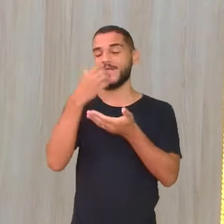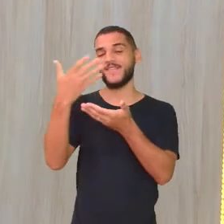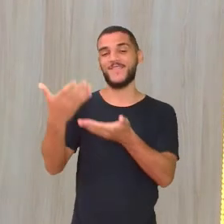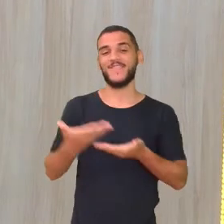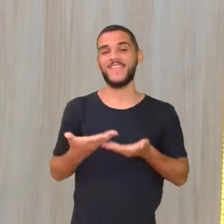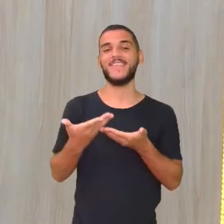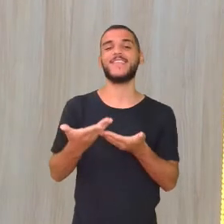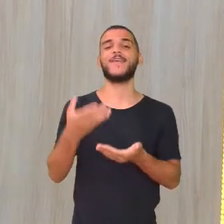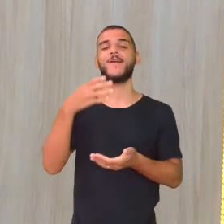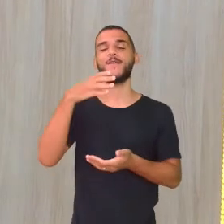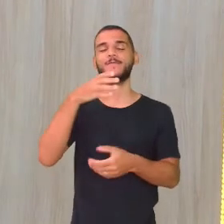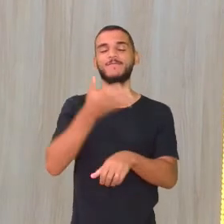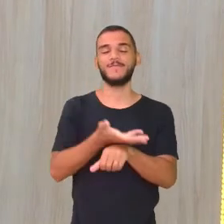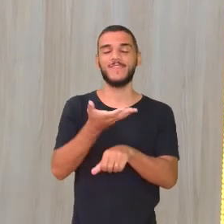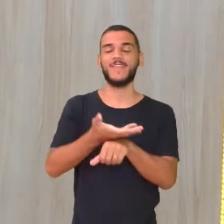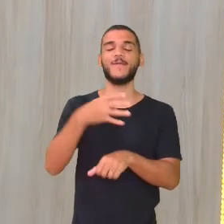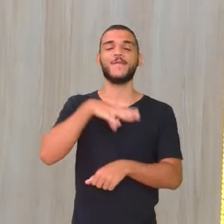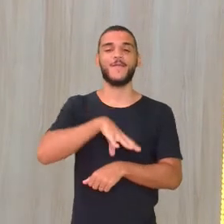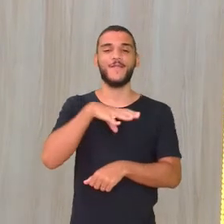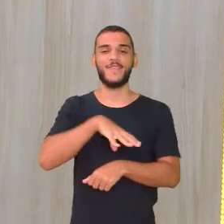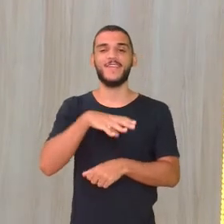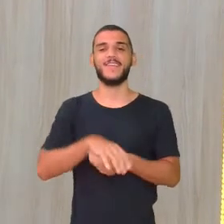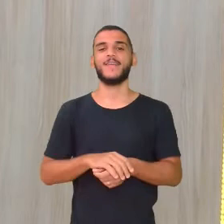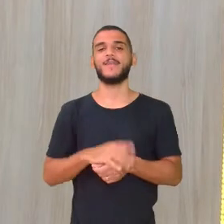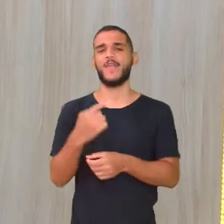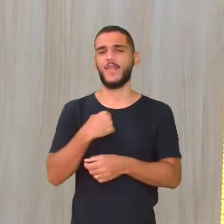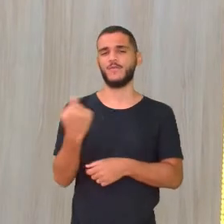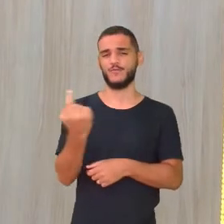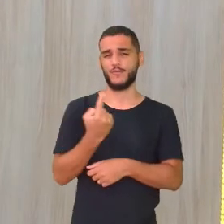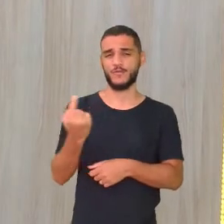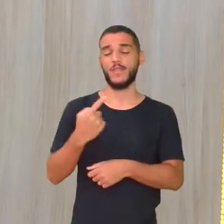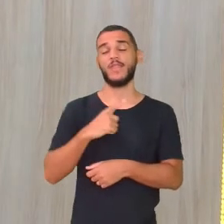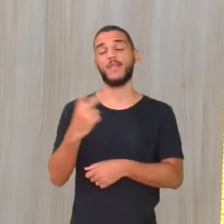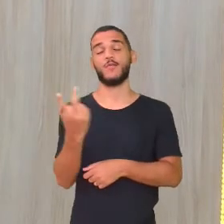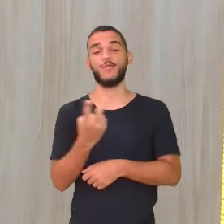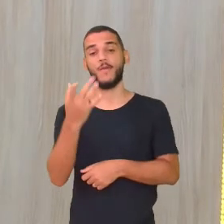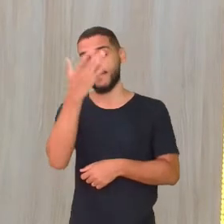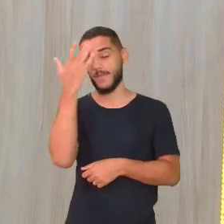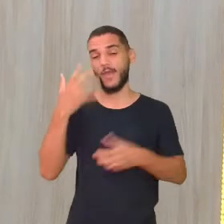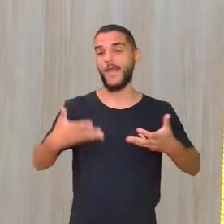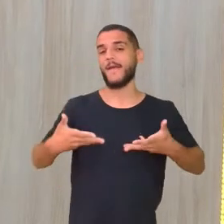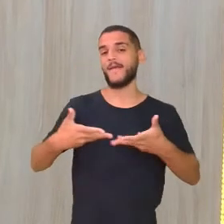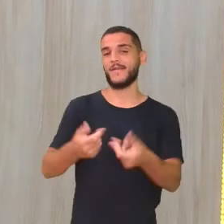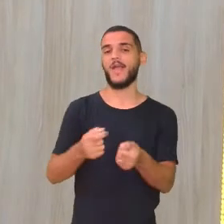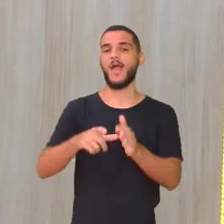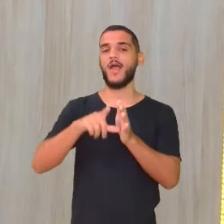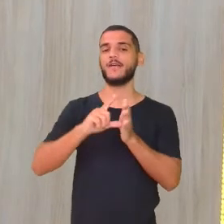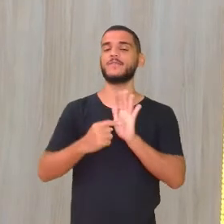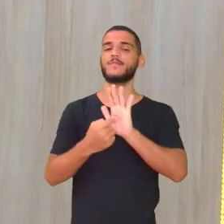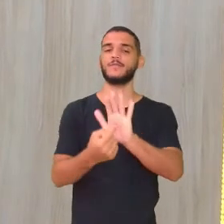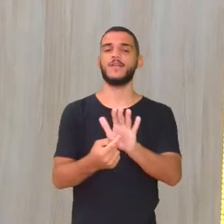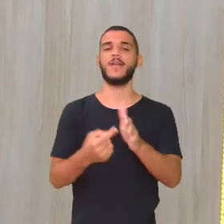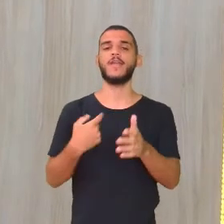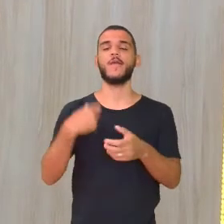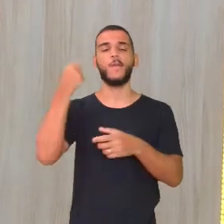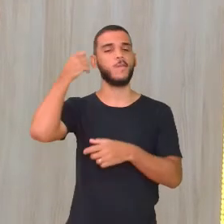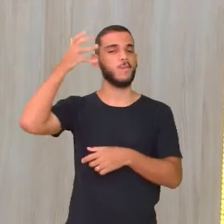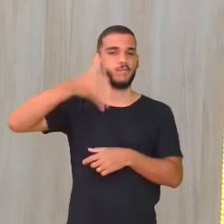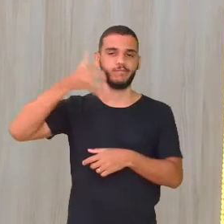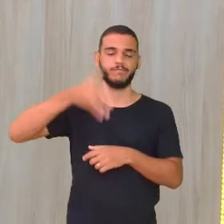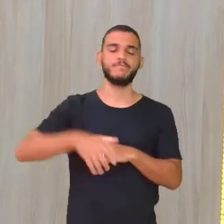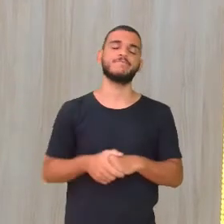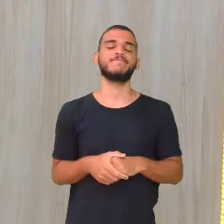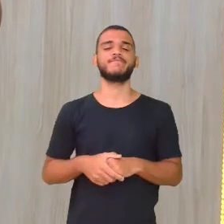tá certo? Eu não estou sozinha aqui, do meu lado eu tenho duas pessoas maravilhosas e antes de apresentá-los eu vou me